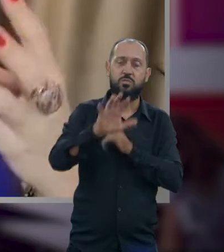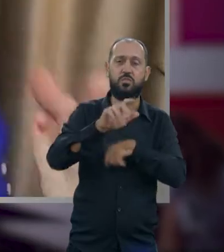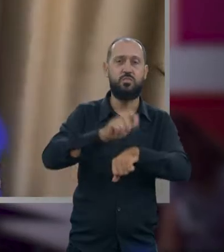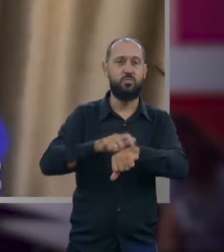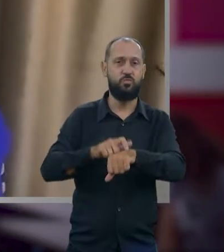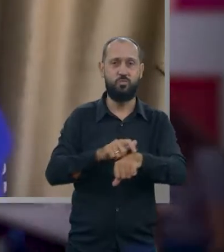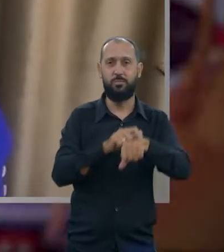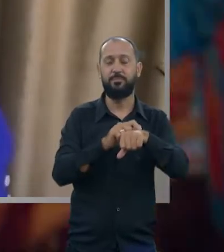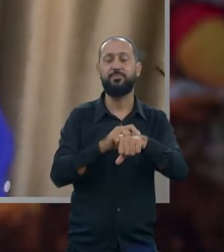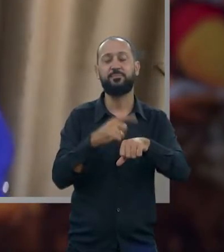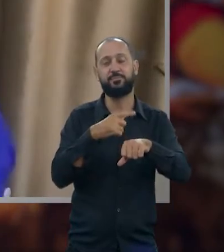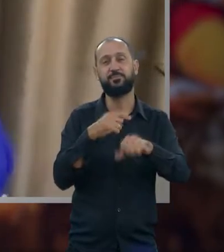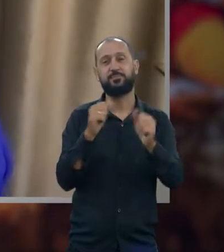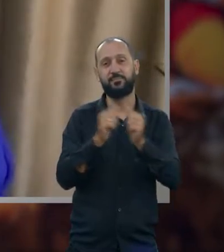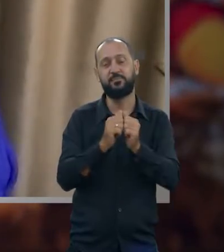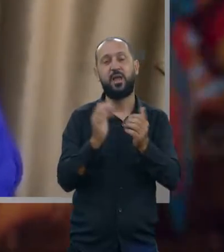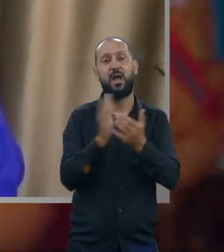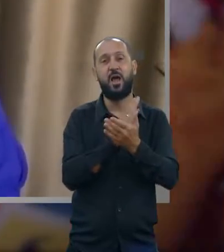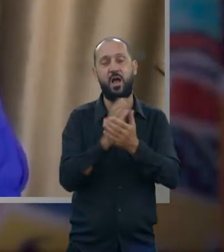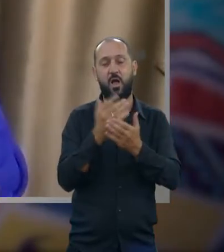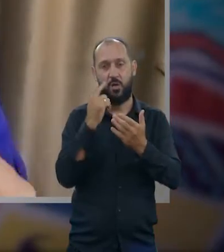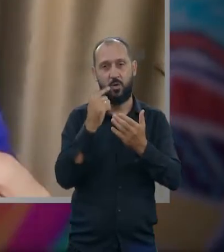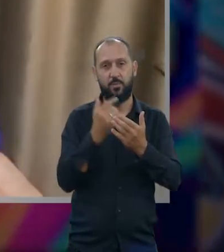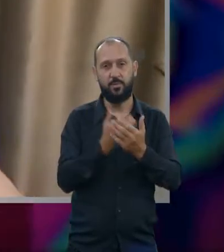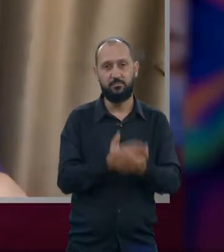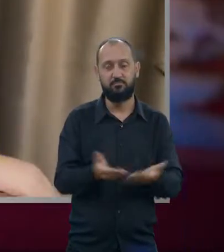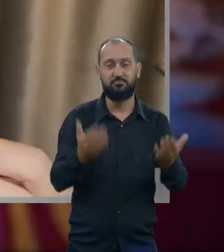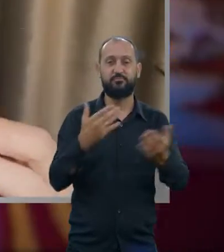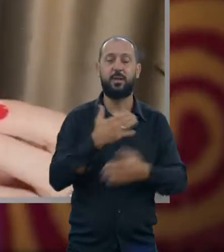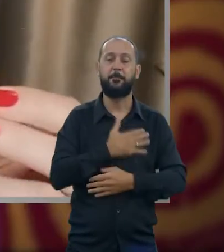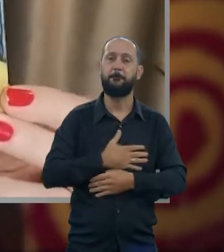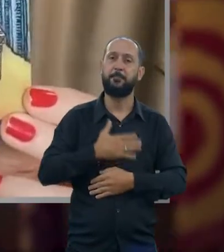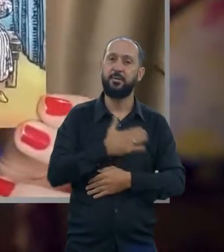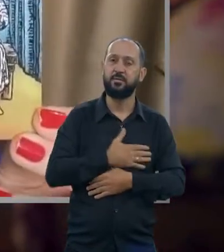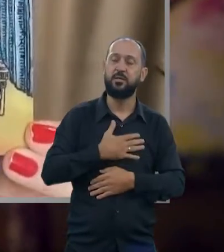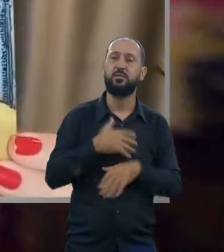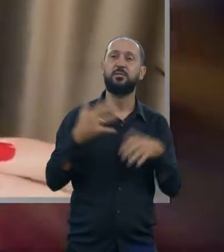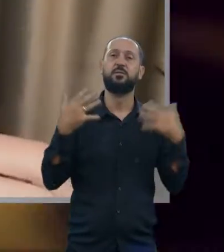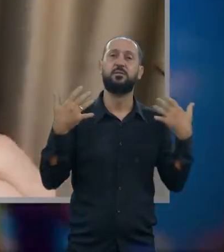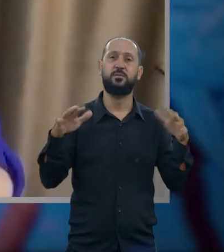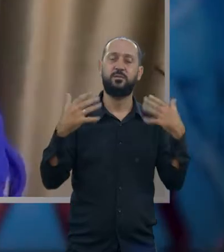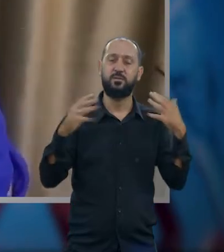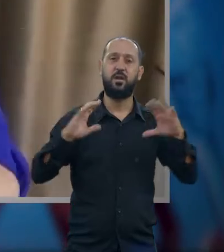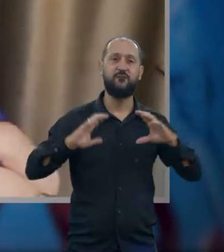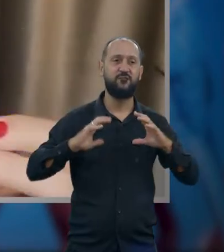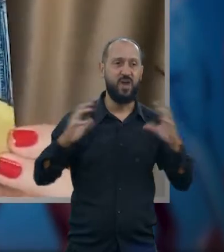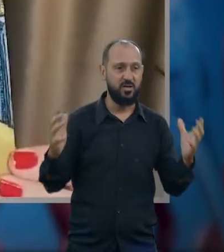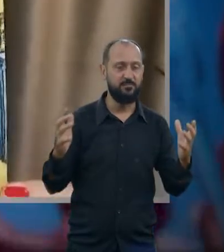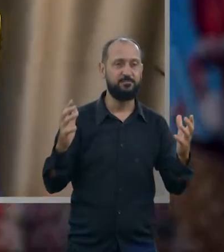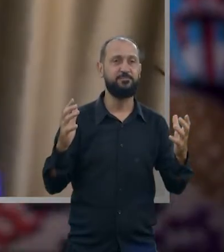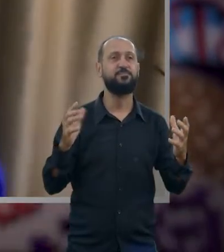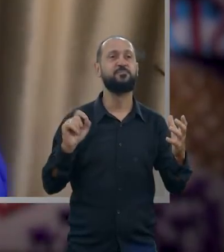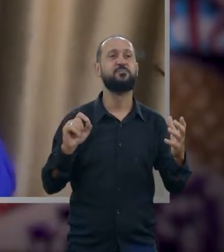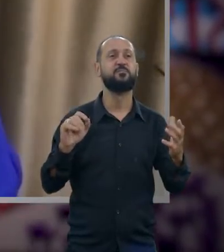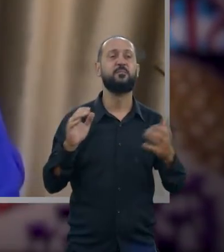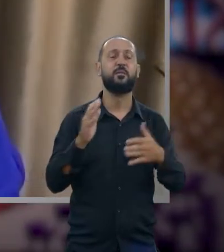específicos diante daquela situação. Então temos aqui cartas prazerosas, de comemoração,